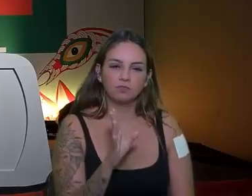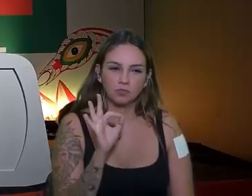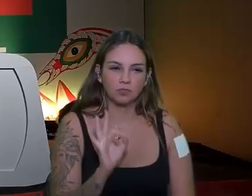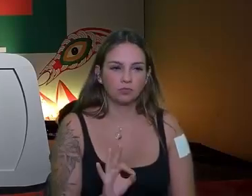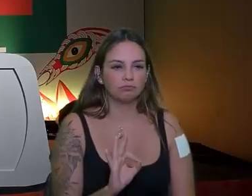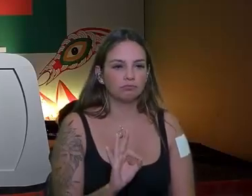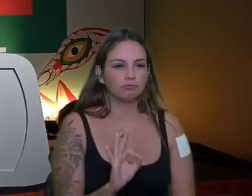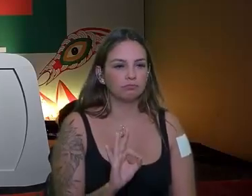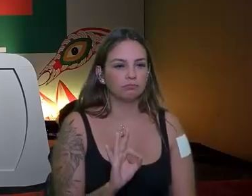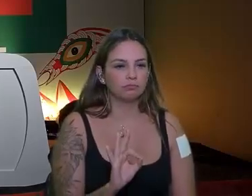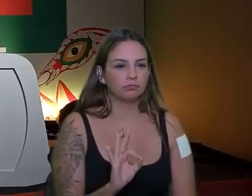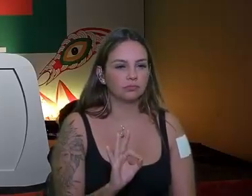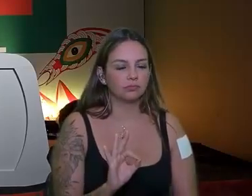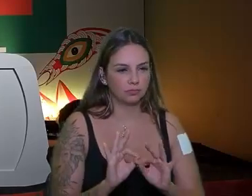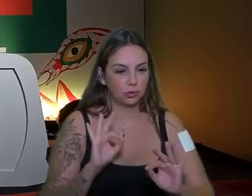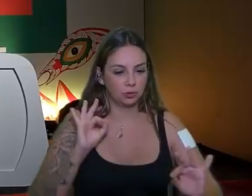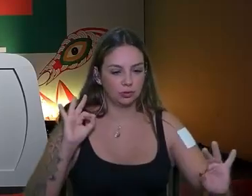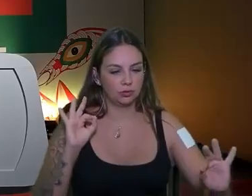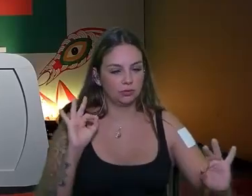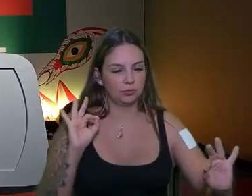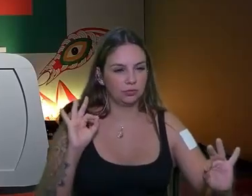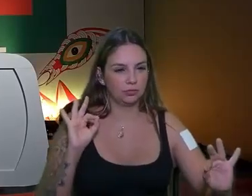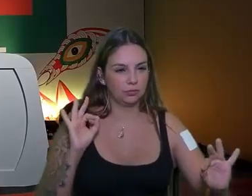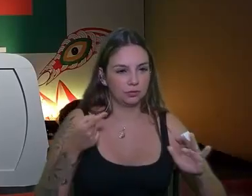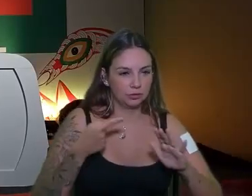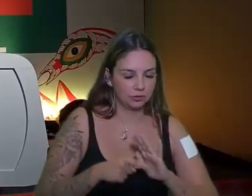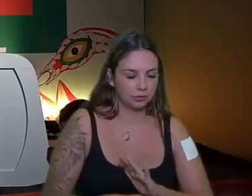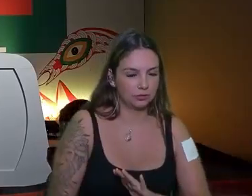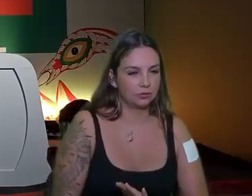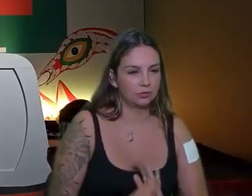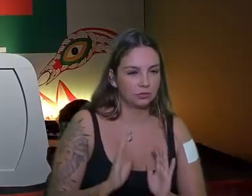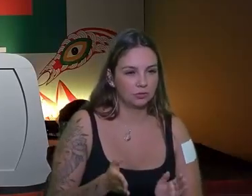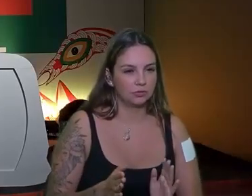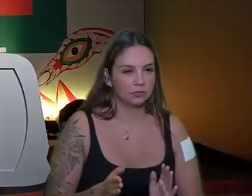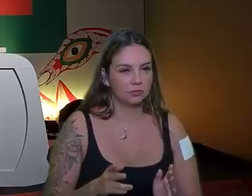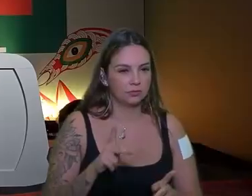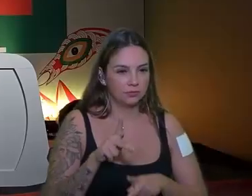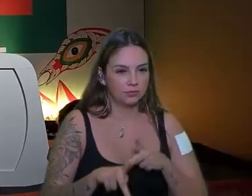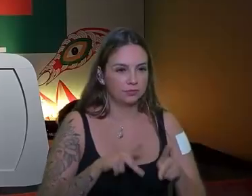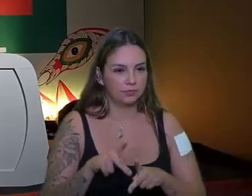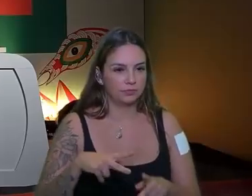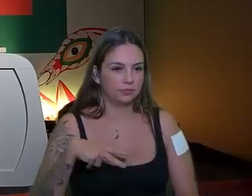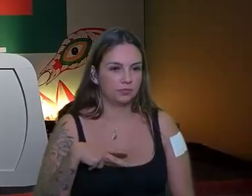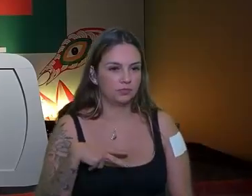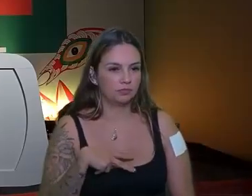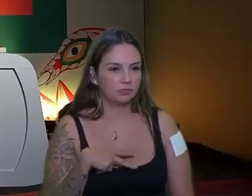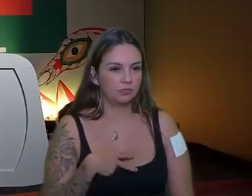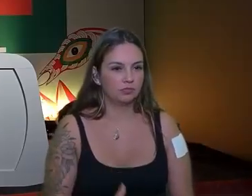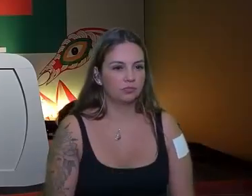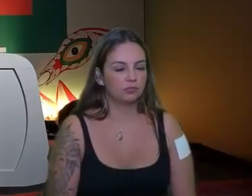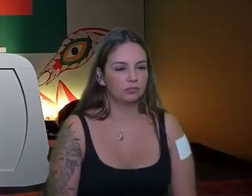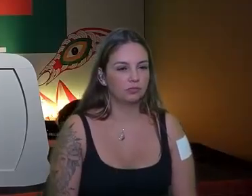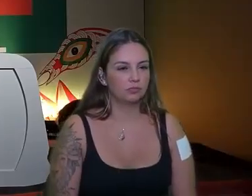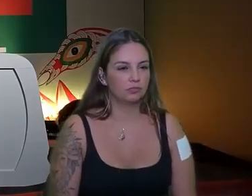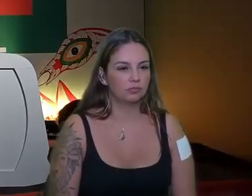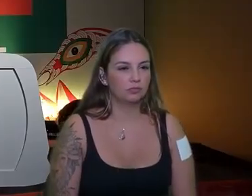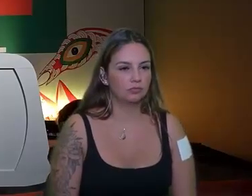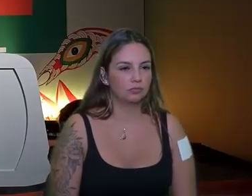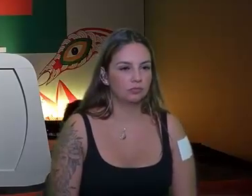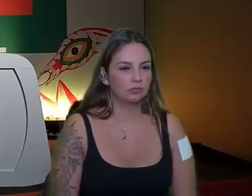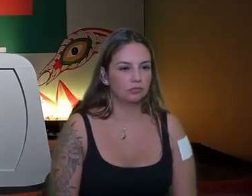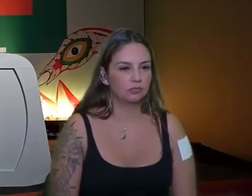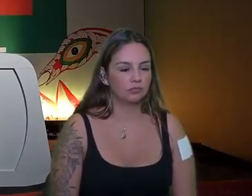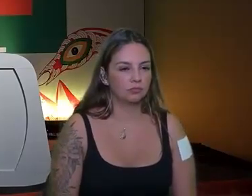plenamente é o abismo que se aprofundou, porque já era, entre público e privado. Então, a escola...